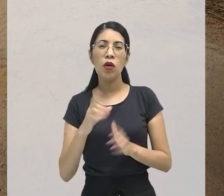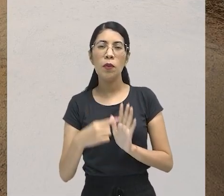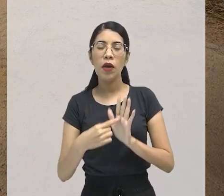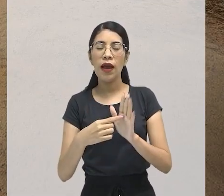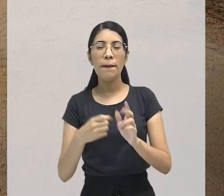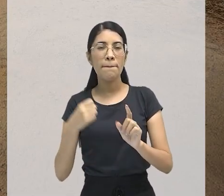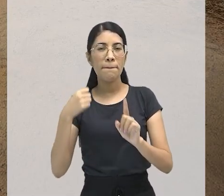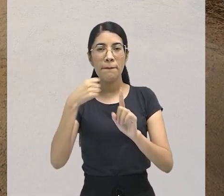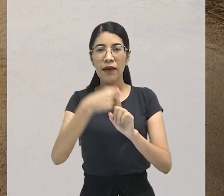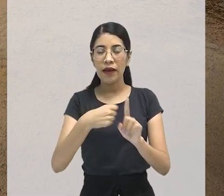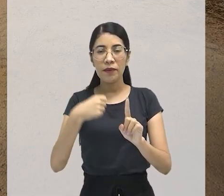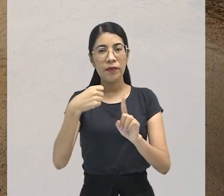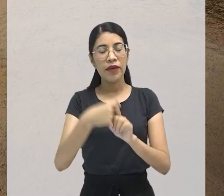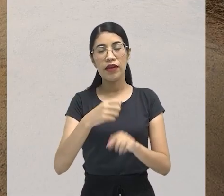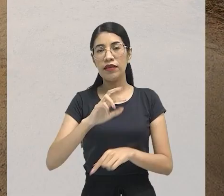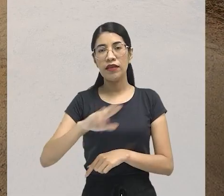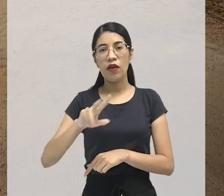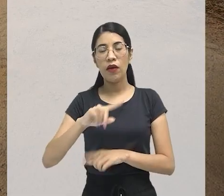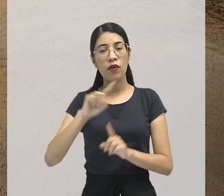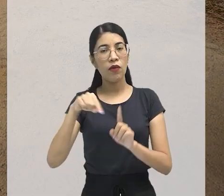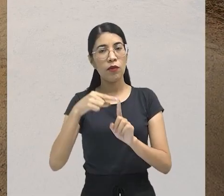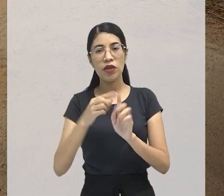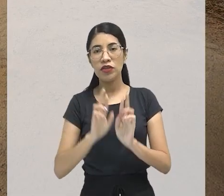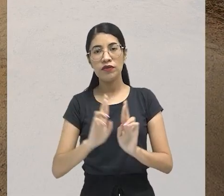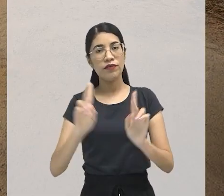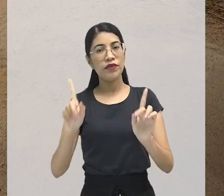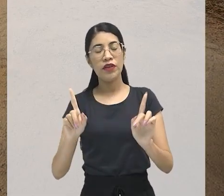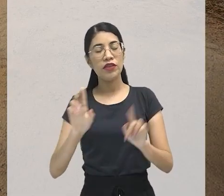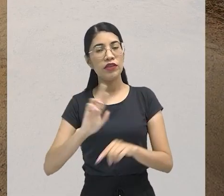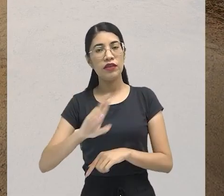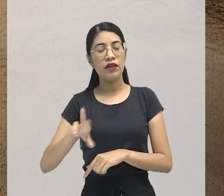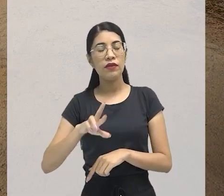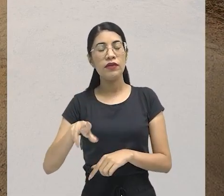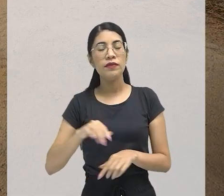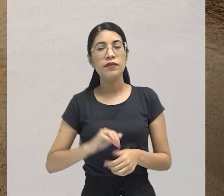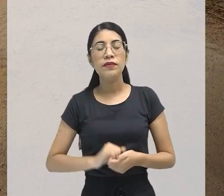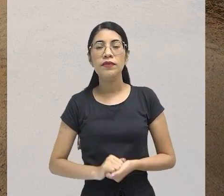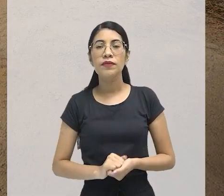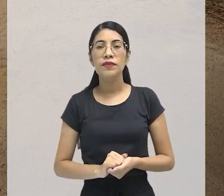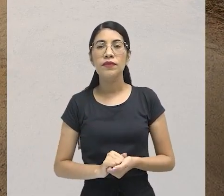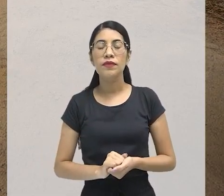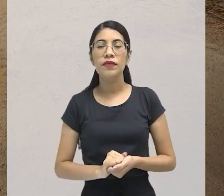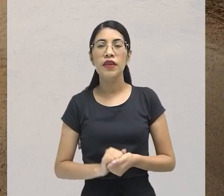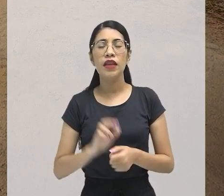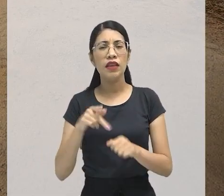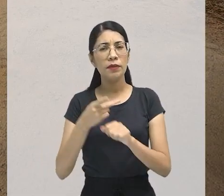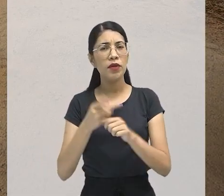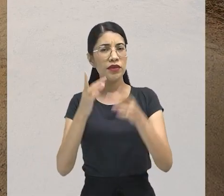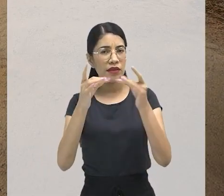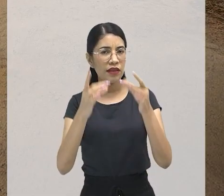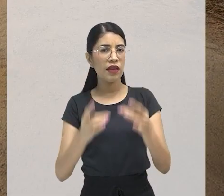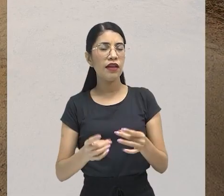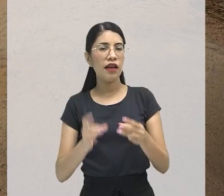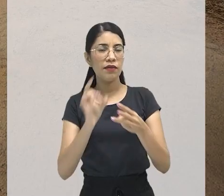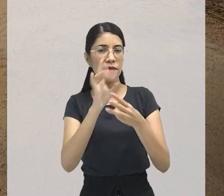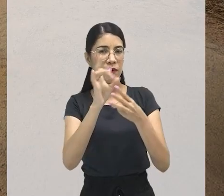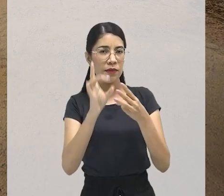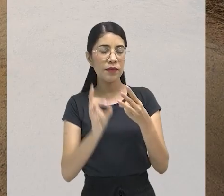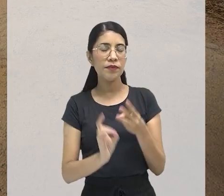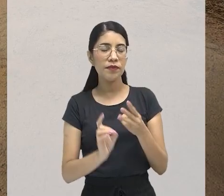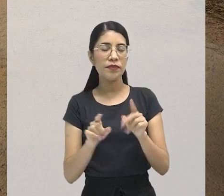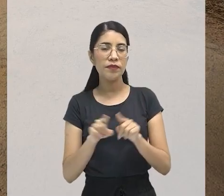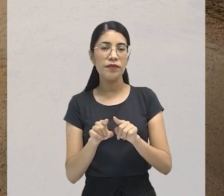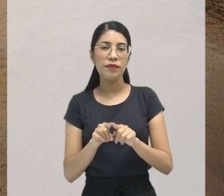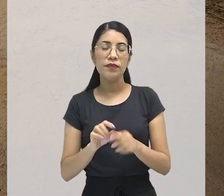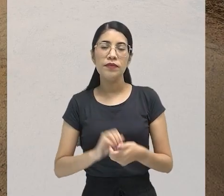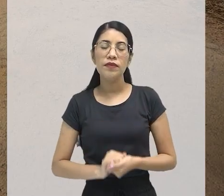né, machucar. A intenção não é essa, de machucar o seu oponente. Tá? Nós vamos ver já cada uma delas, cada